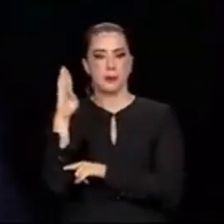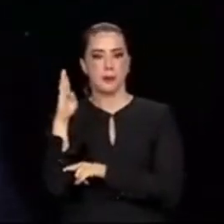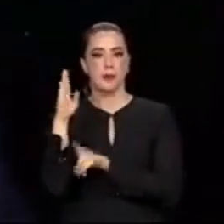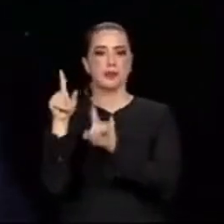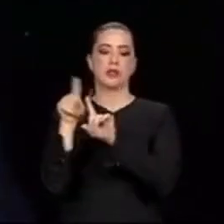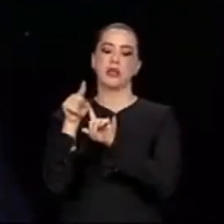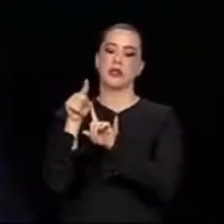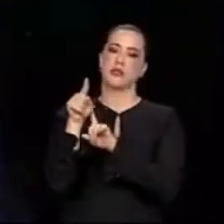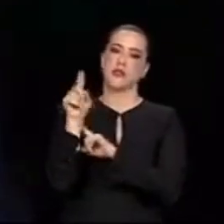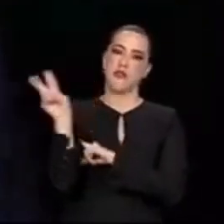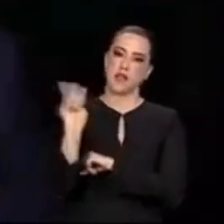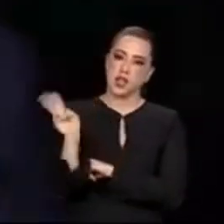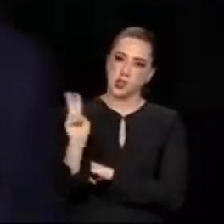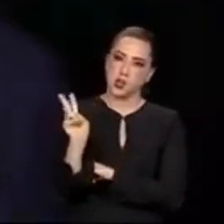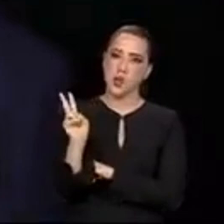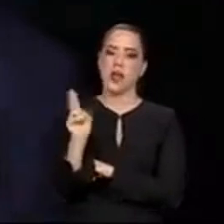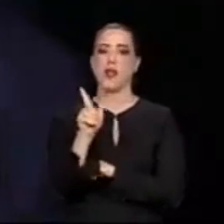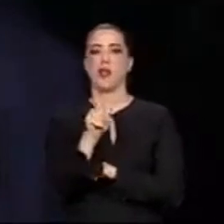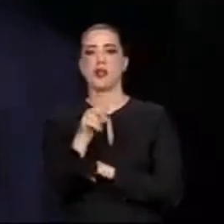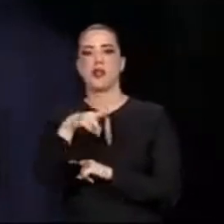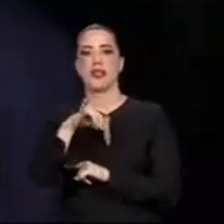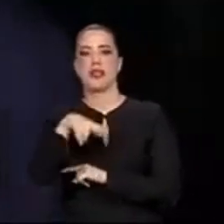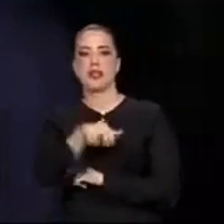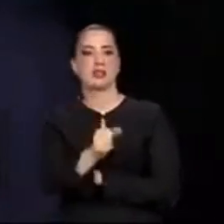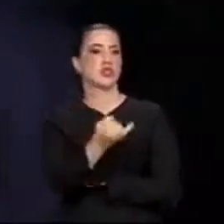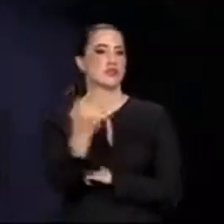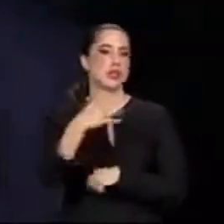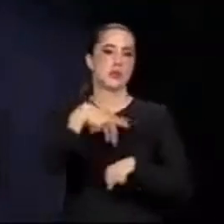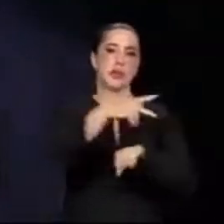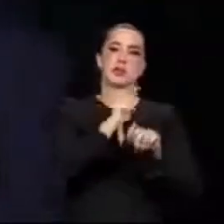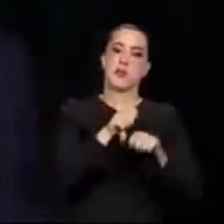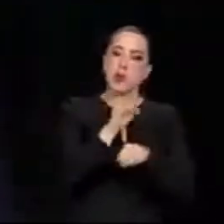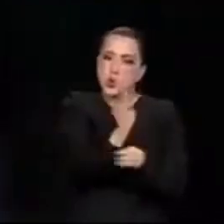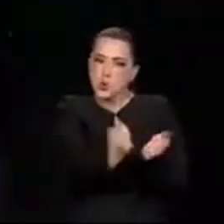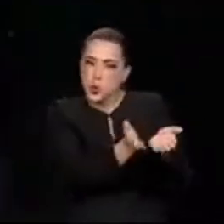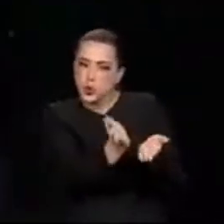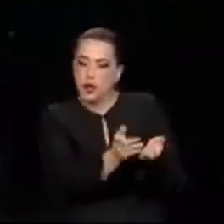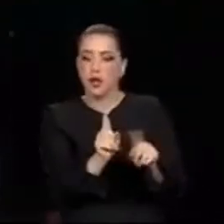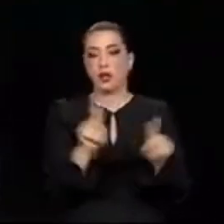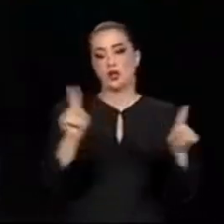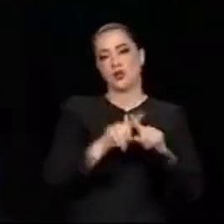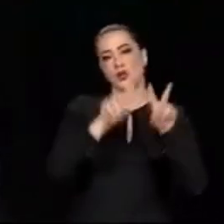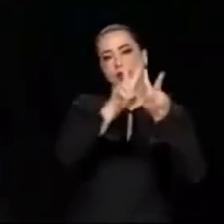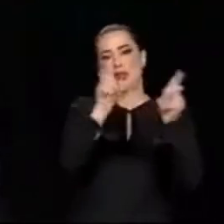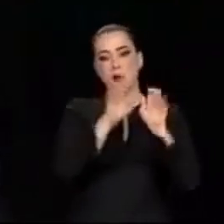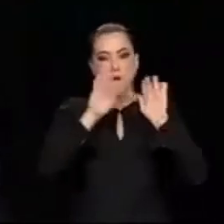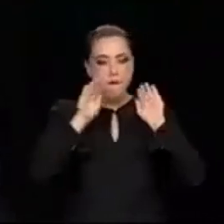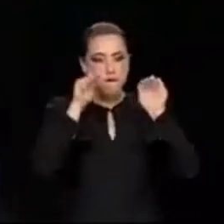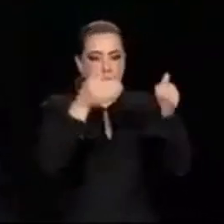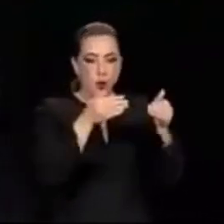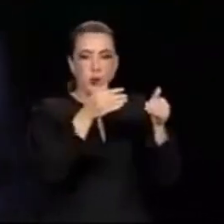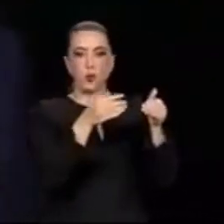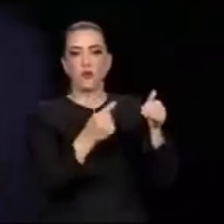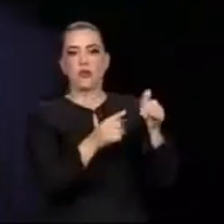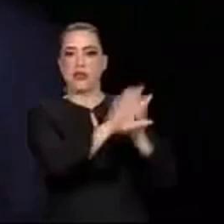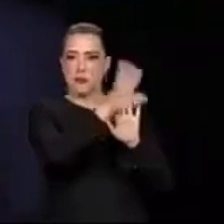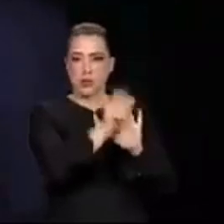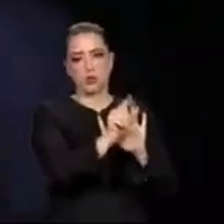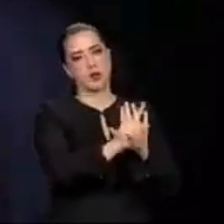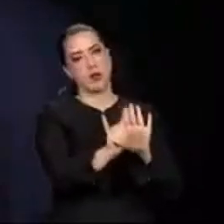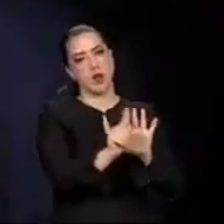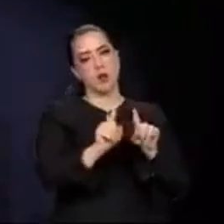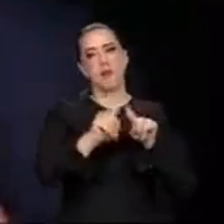ou seja nós temos vários países que nós temos que cuidar estou no tratei especificamente do fundo amazônico